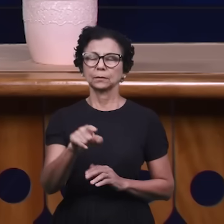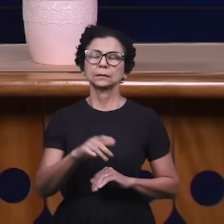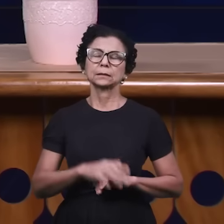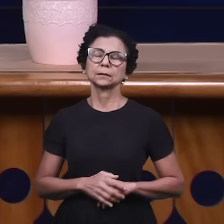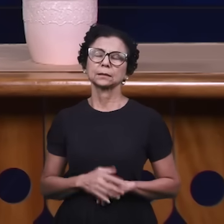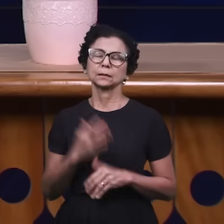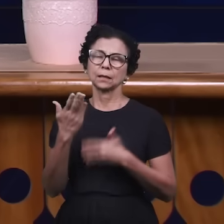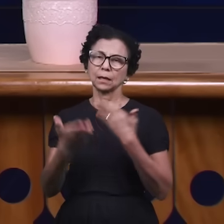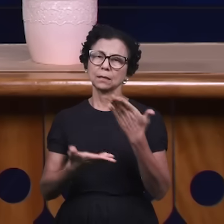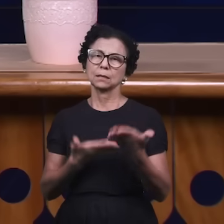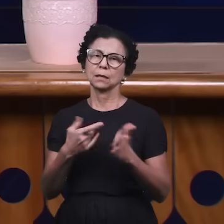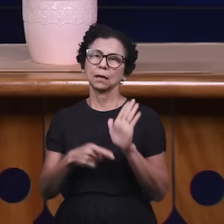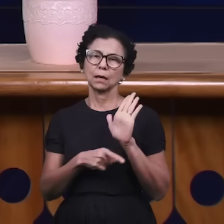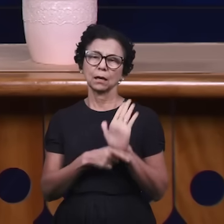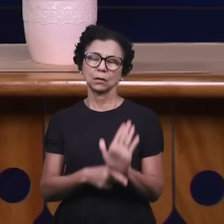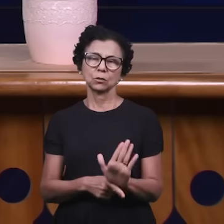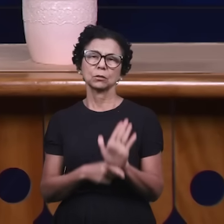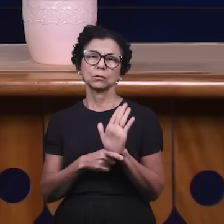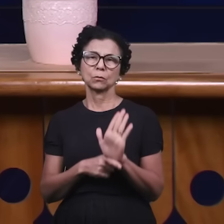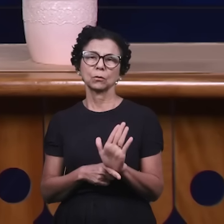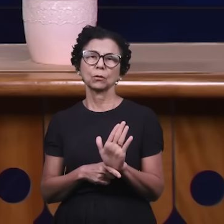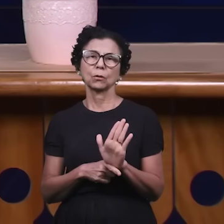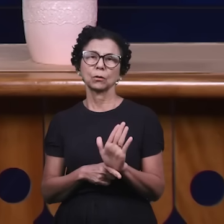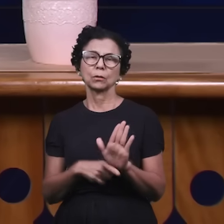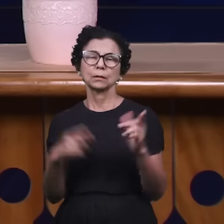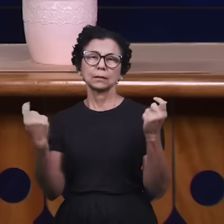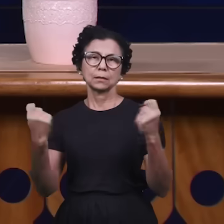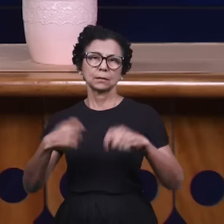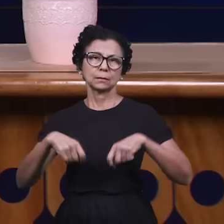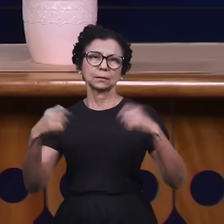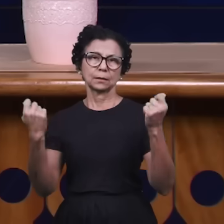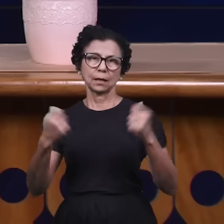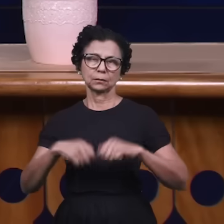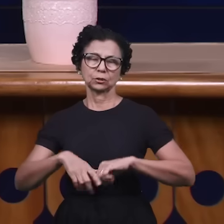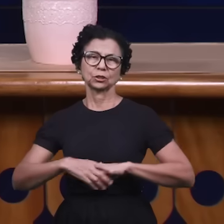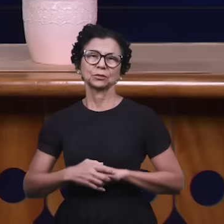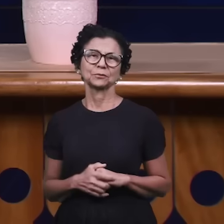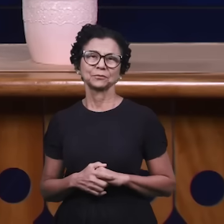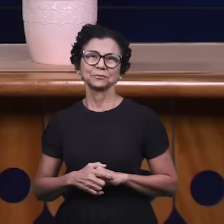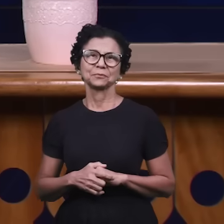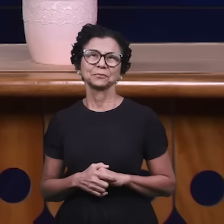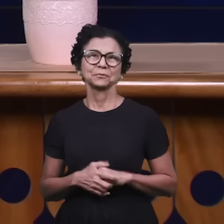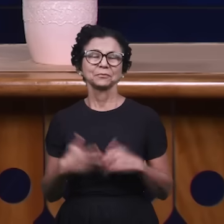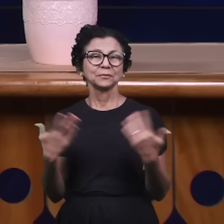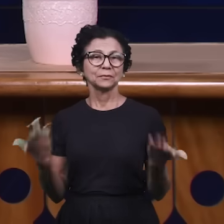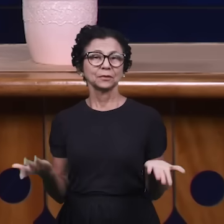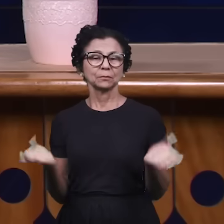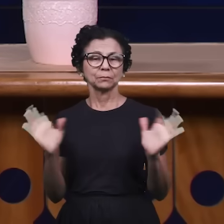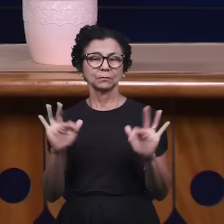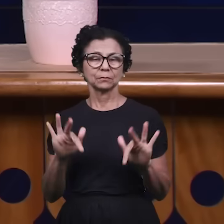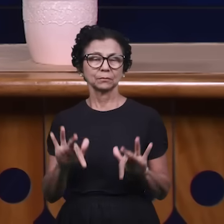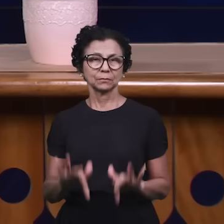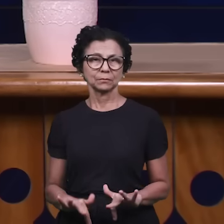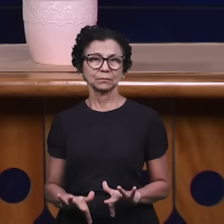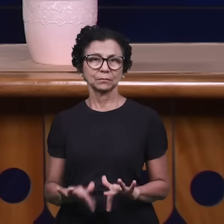por você, para te assistir, para te ajudar naquilo que for a sua necessidade.